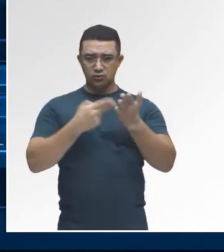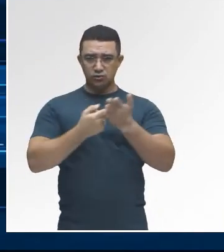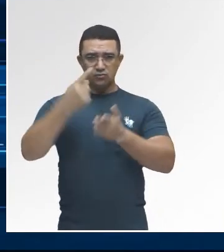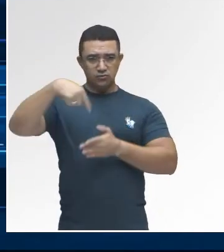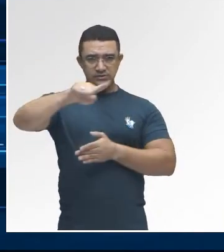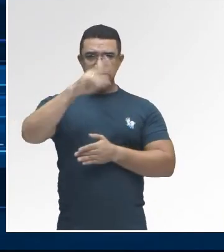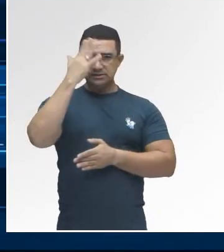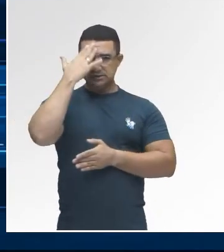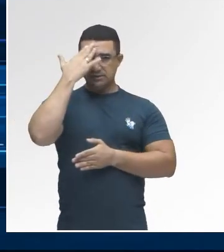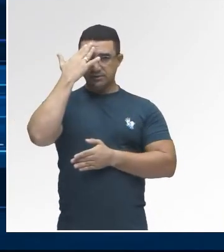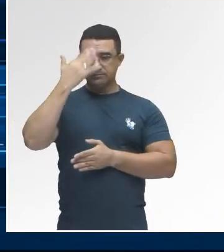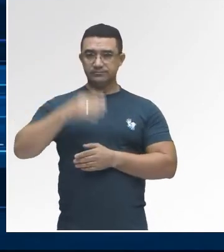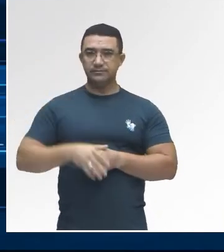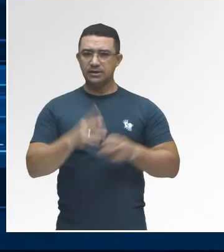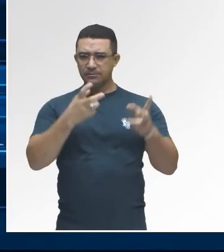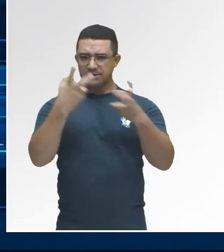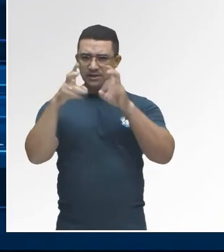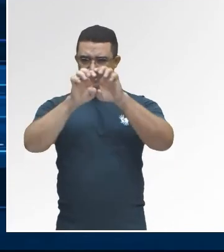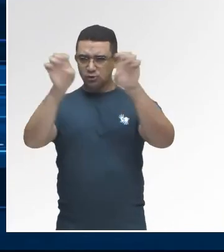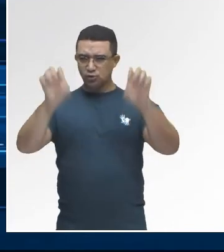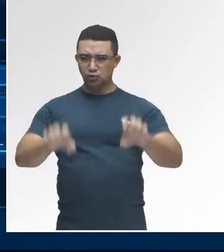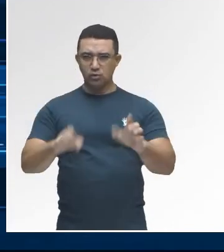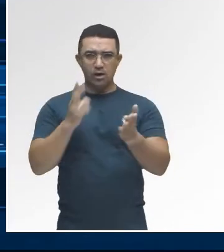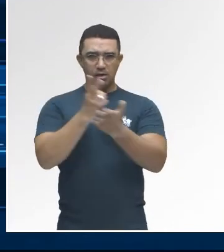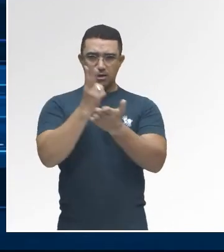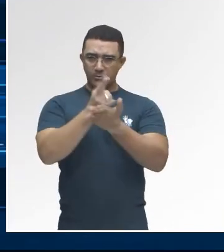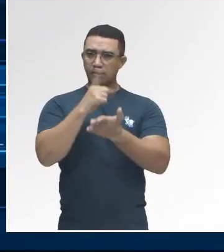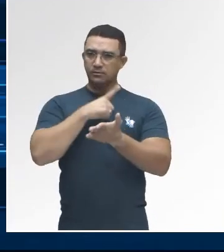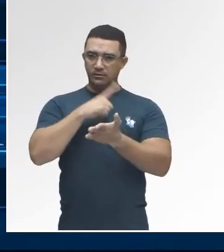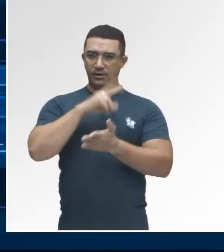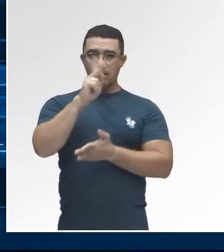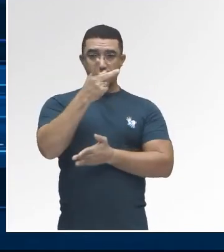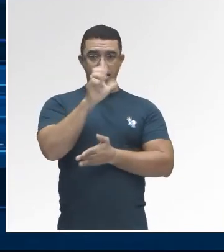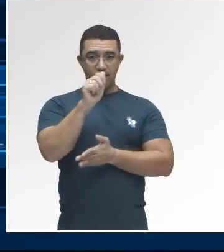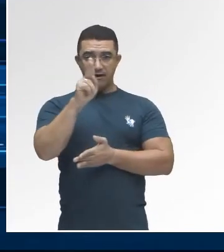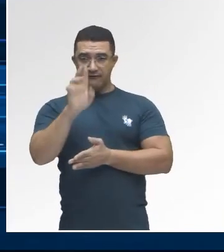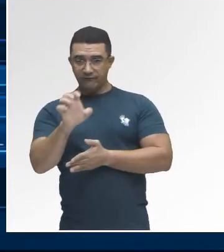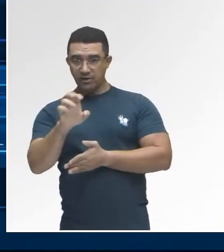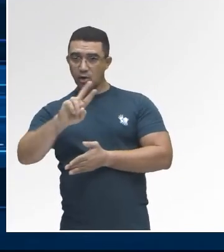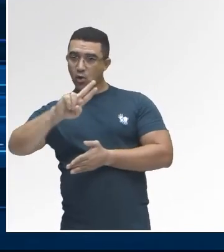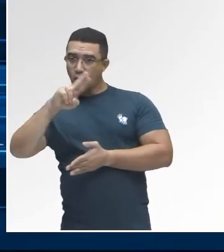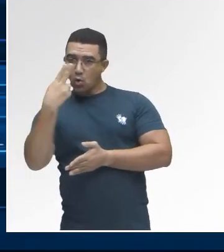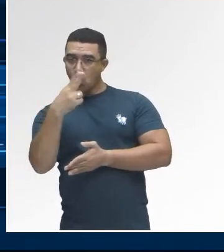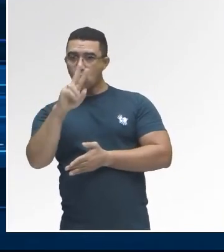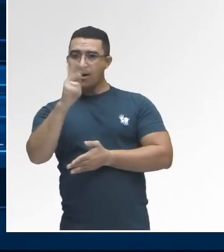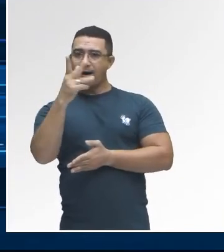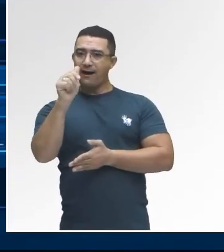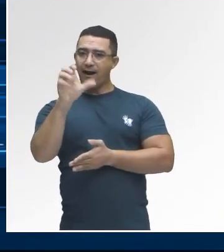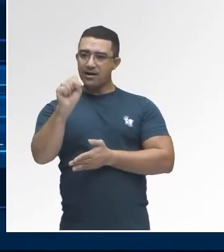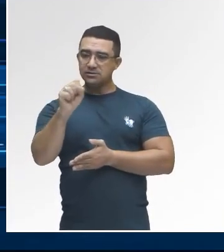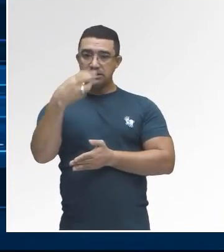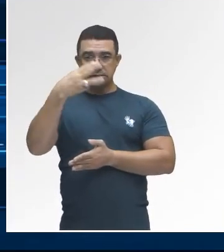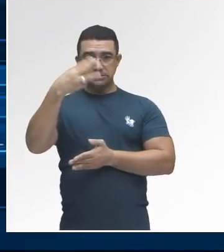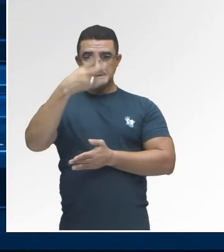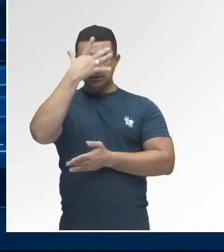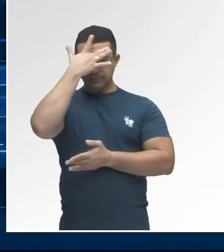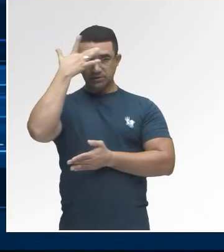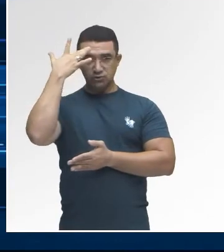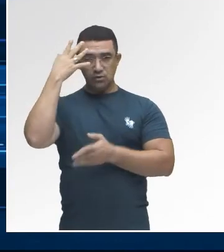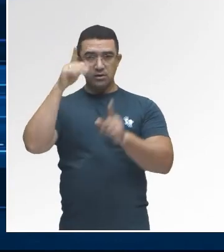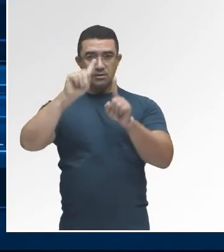ok? Então observam que a estrutura sempre traz o have ou has, se for terceira pessoa, o just, né, que é a expressão